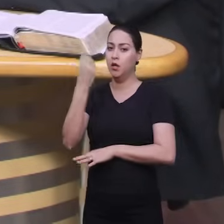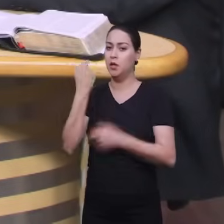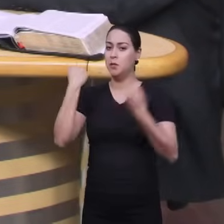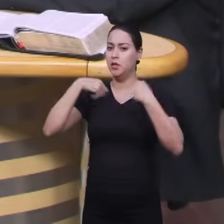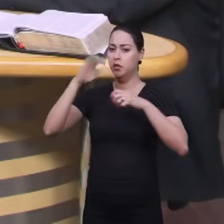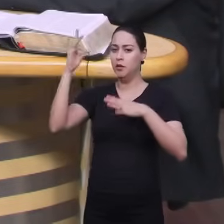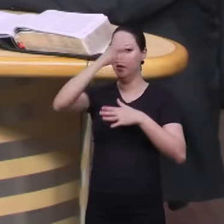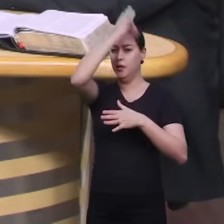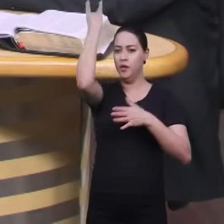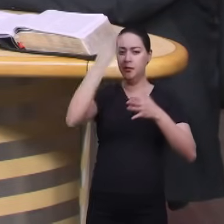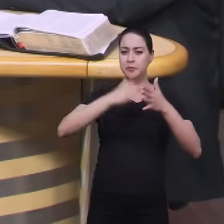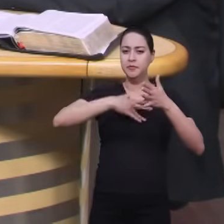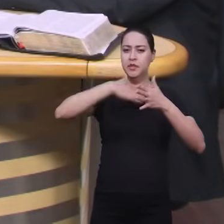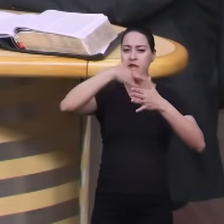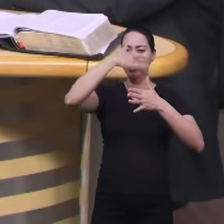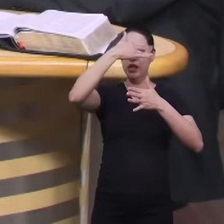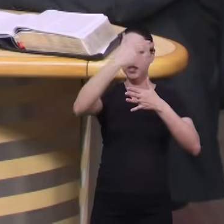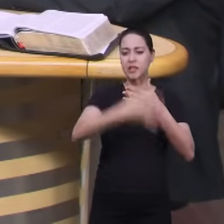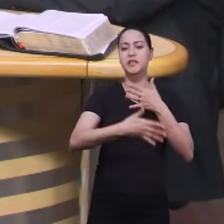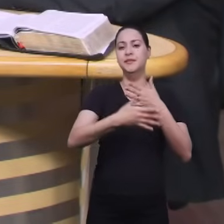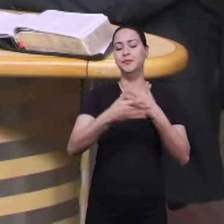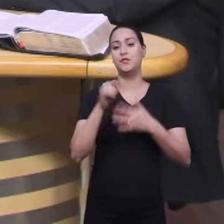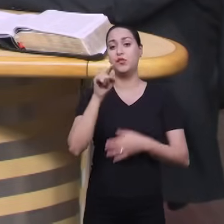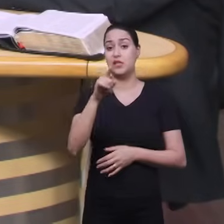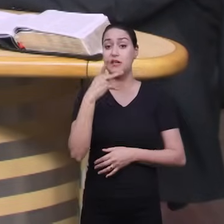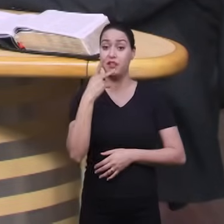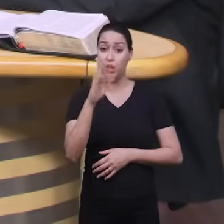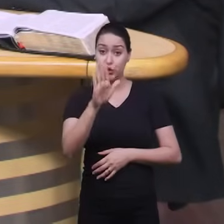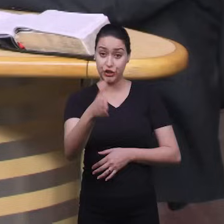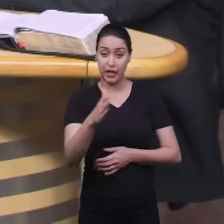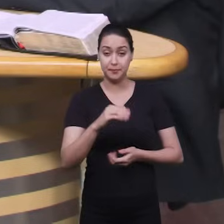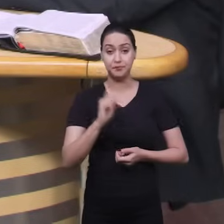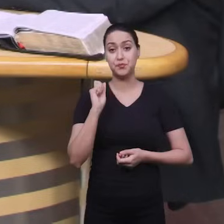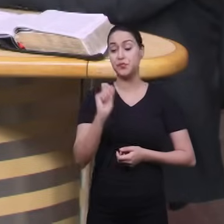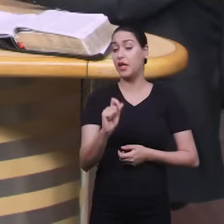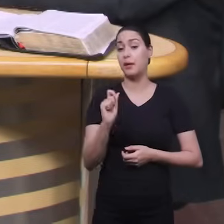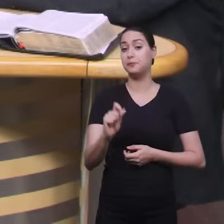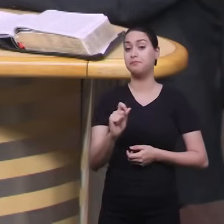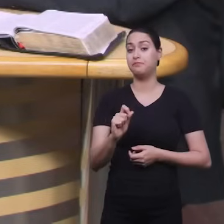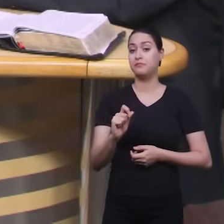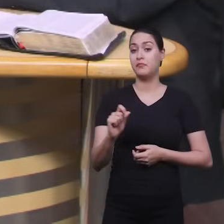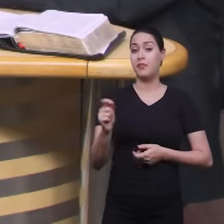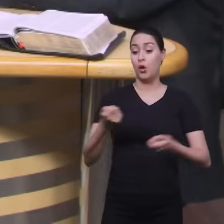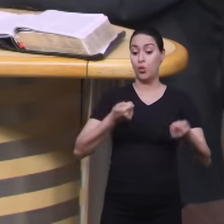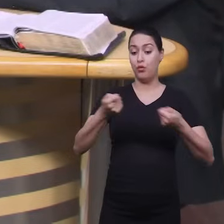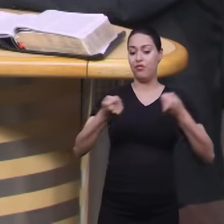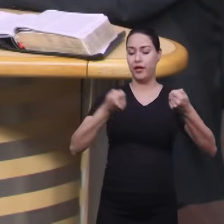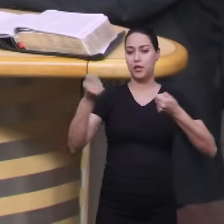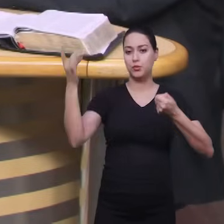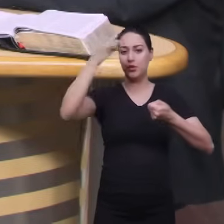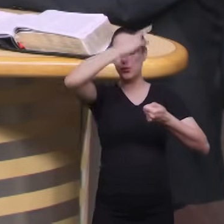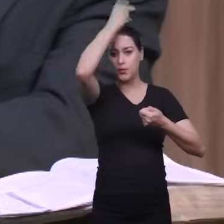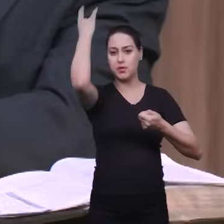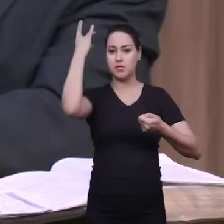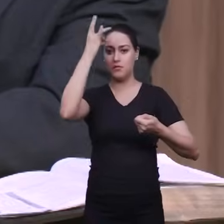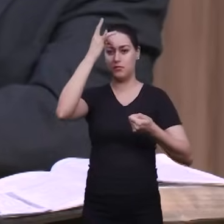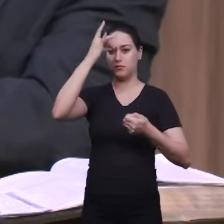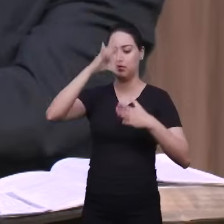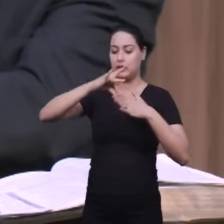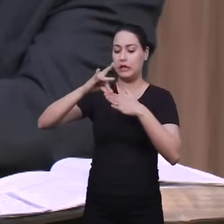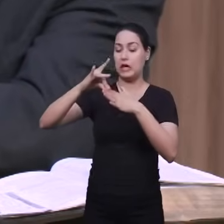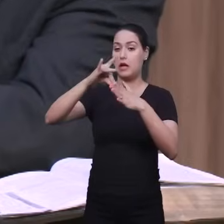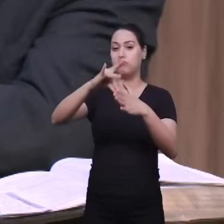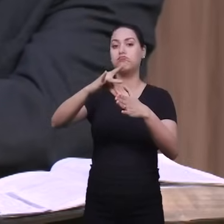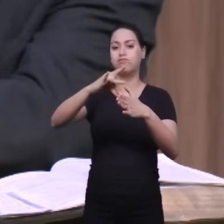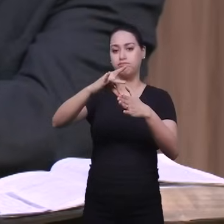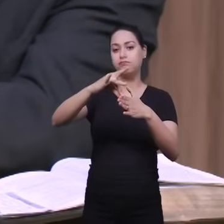de ser Cheios do Espírito Santo é aquilo que você acabou de falar a direção do Espírito o Governo do Espírito porque